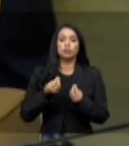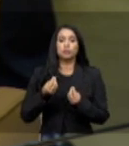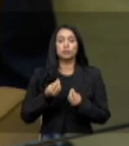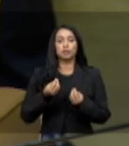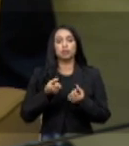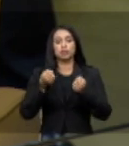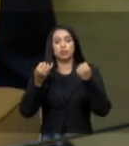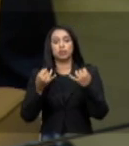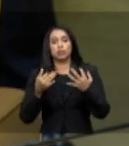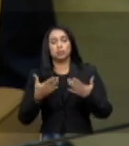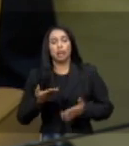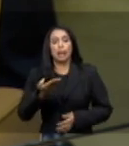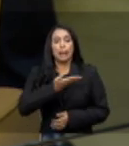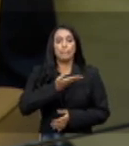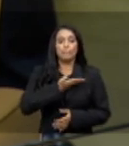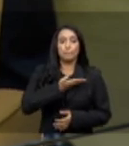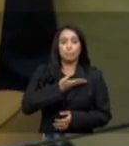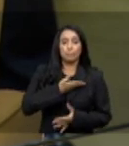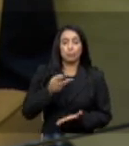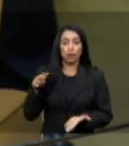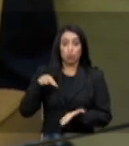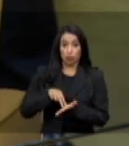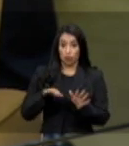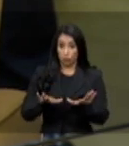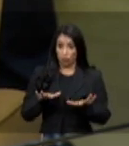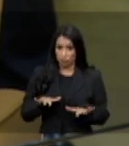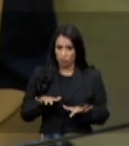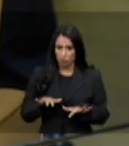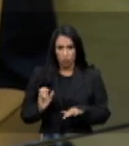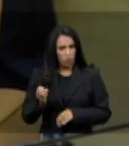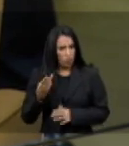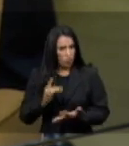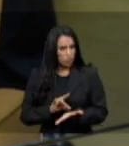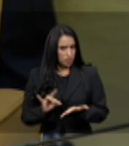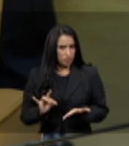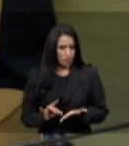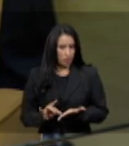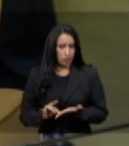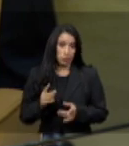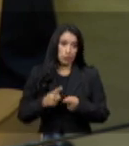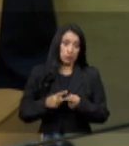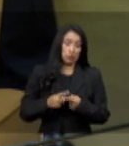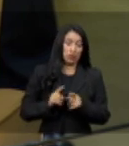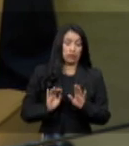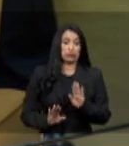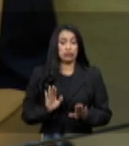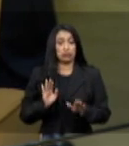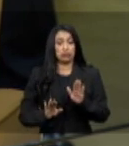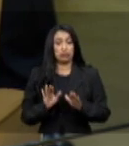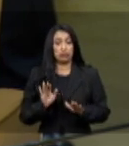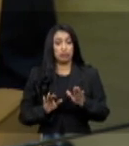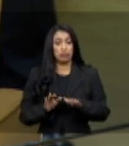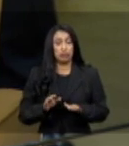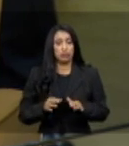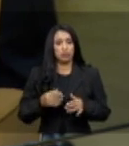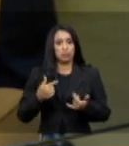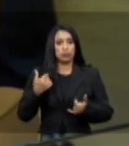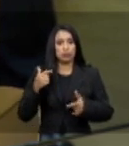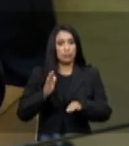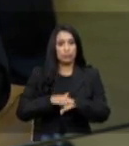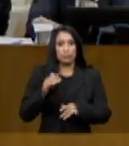comumente o amigo da continência amigo ou inimigo porque às vezes acabam os terceiro nos dando mais